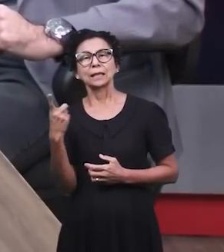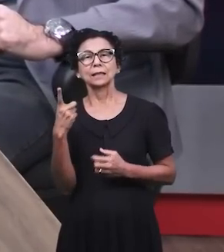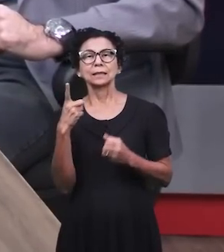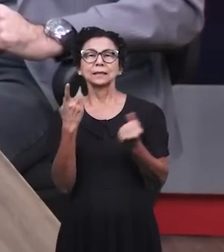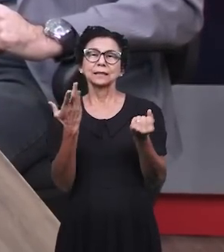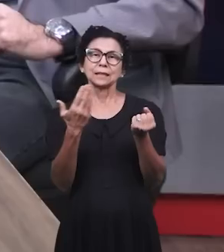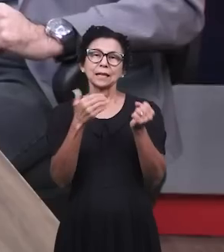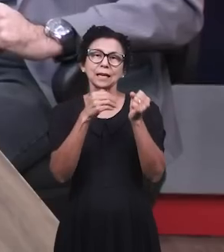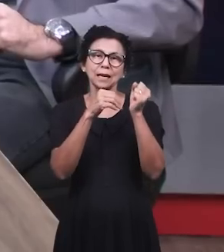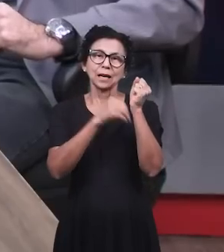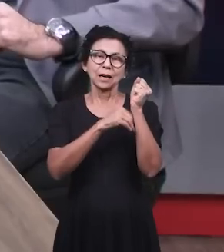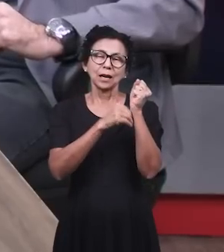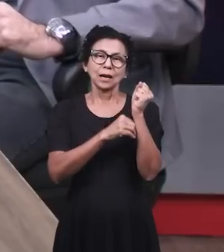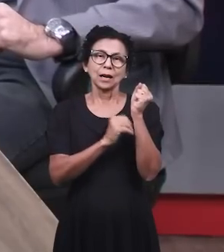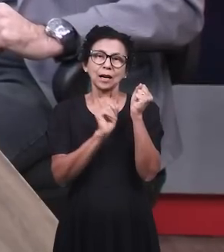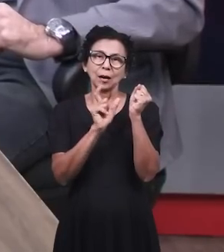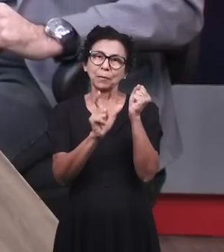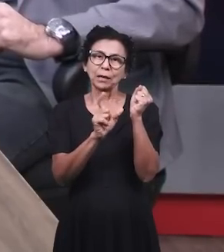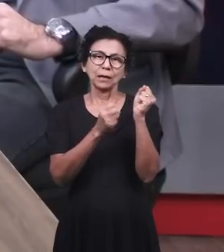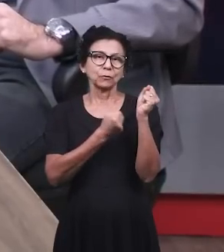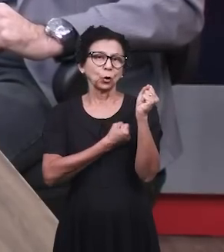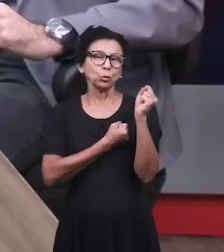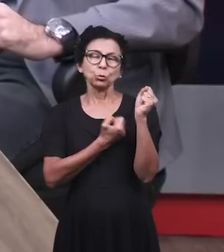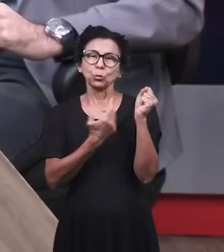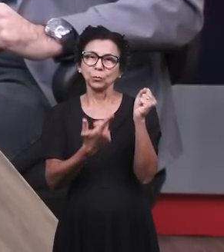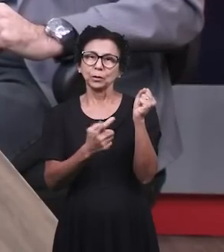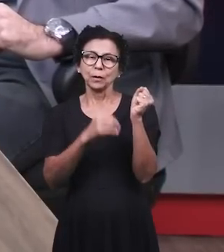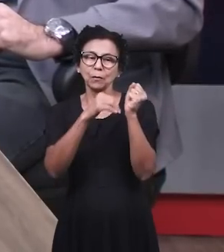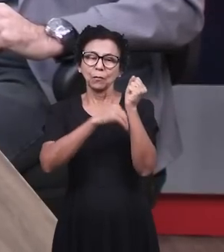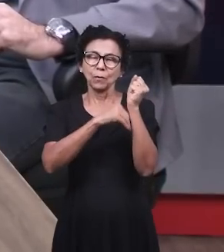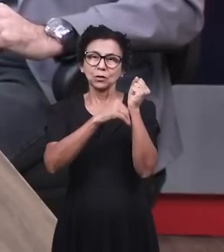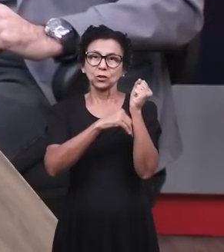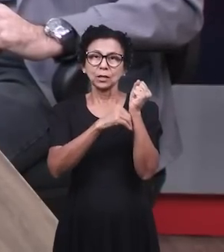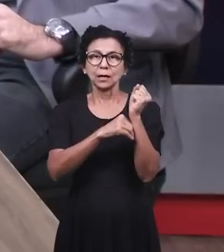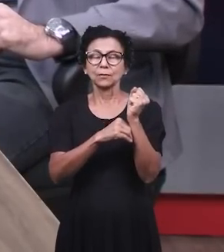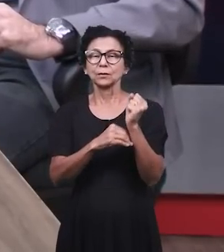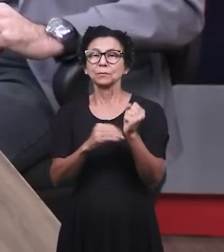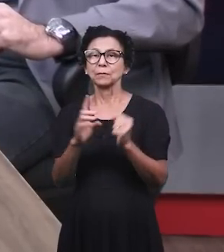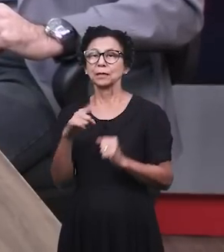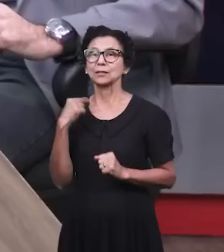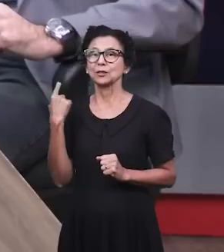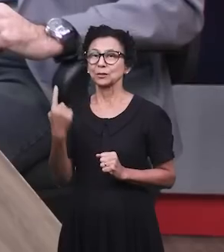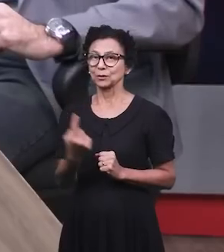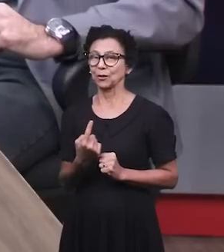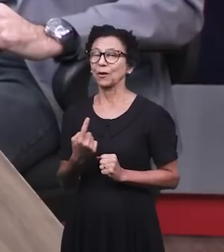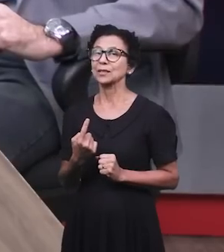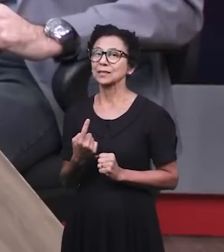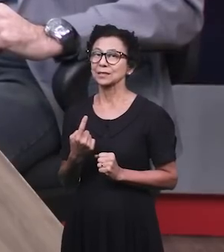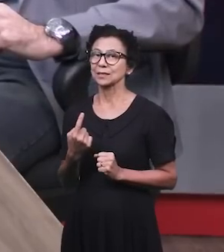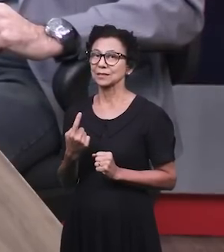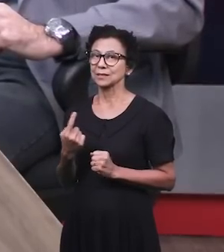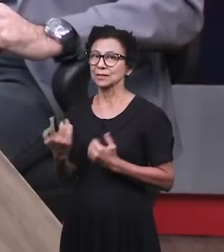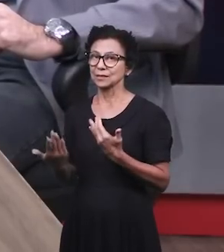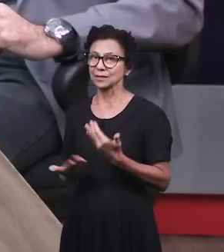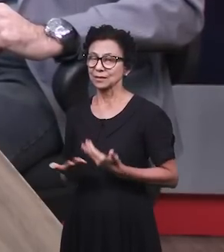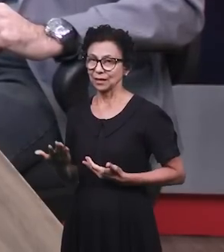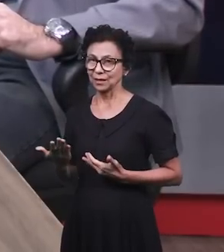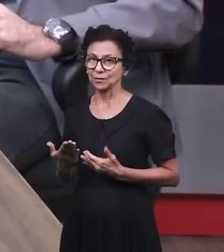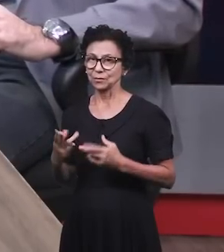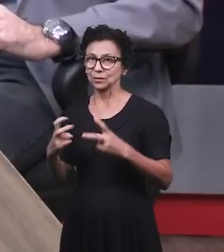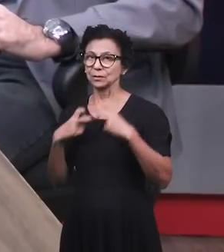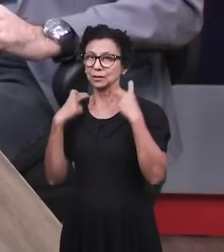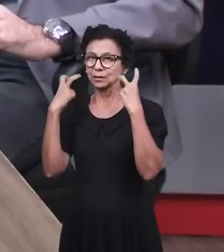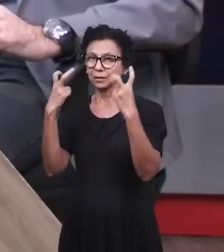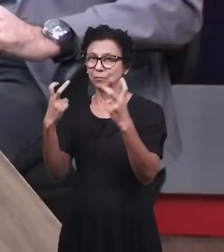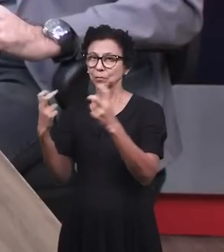o clamor pelo sangue de Jesus. Se você ignorar essa chave, você nunca vai entrar no mistério. Mas se você tiver acesso a essa chave, você entra no mistério da